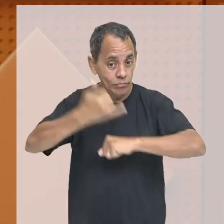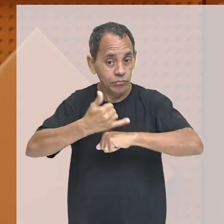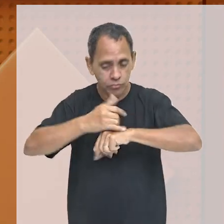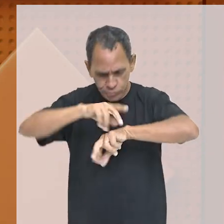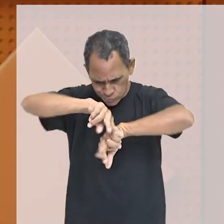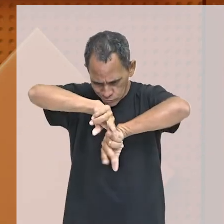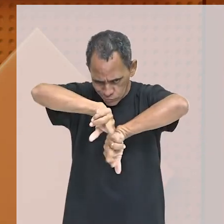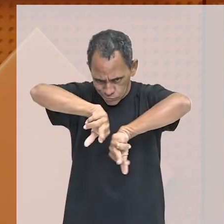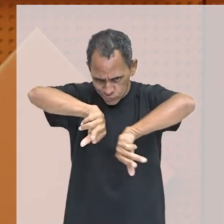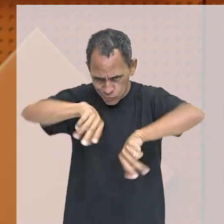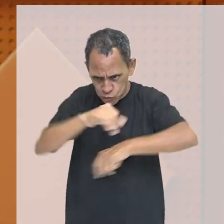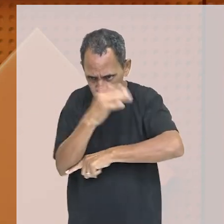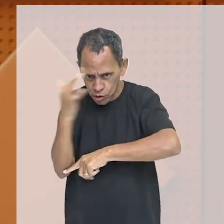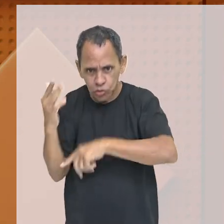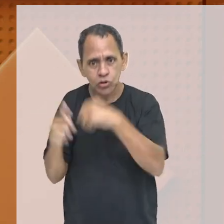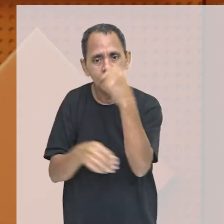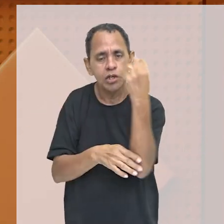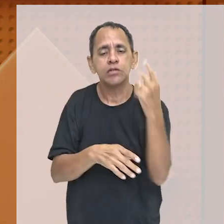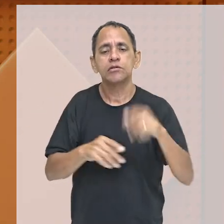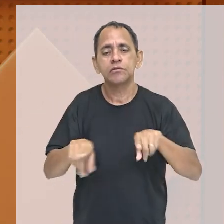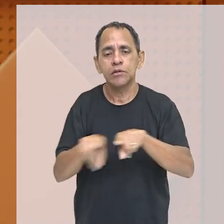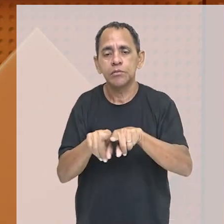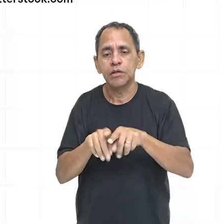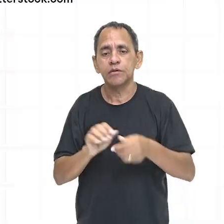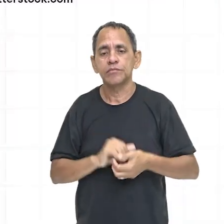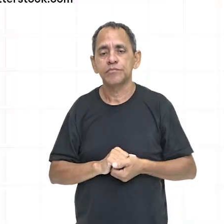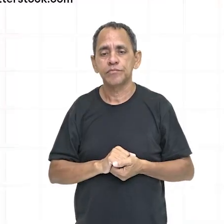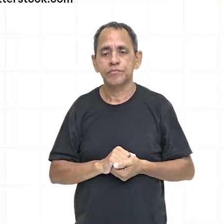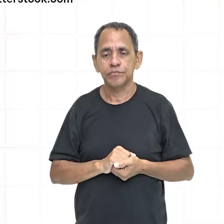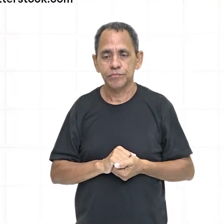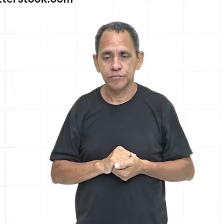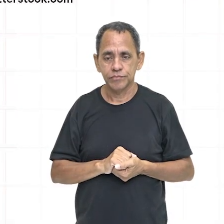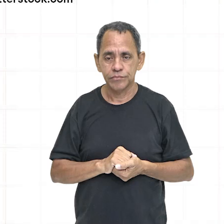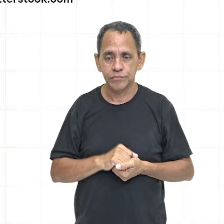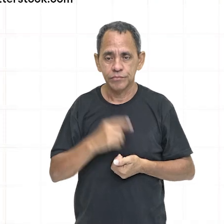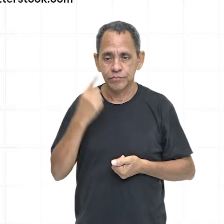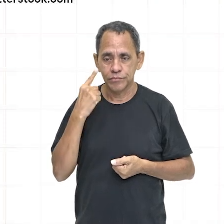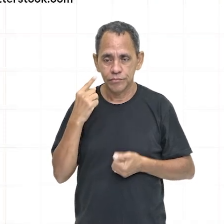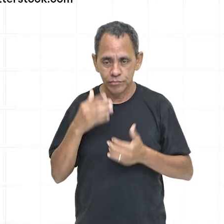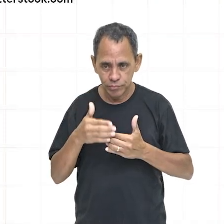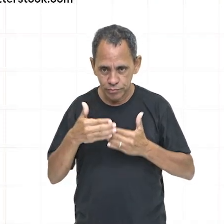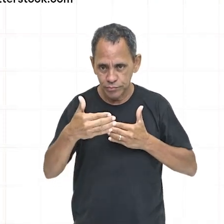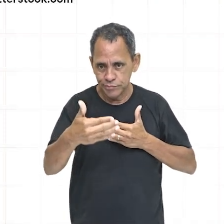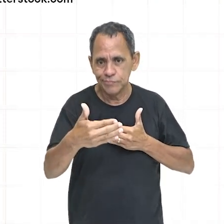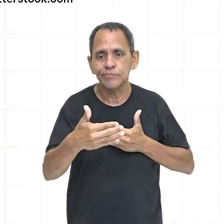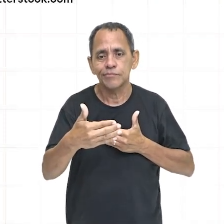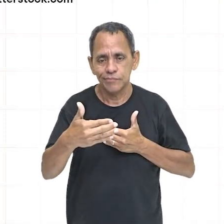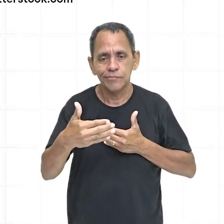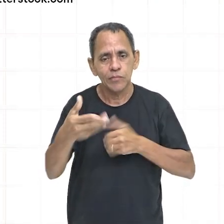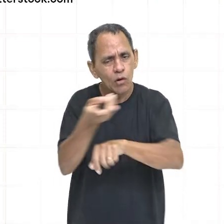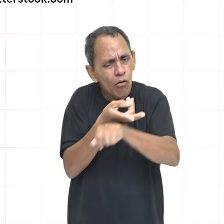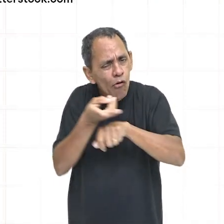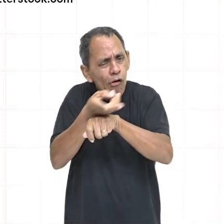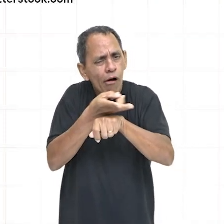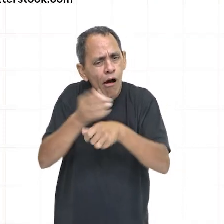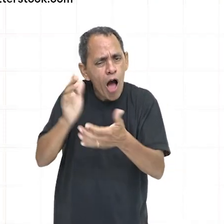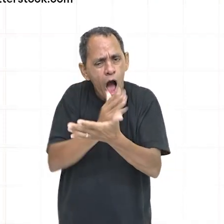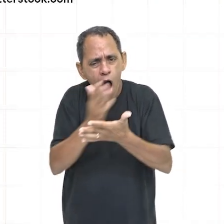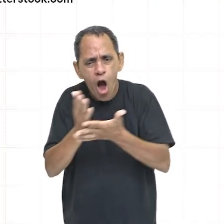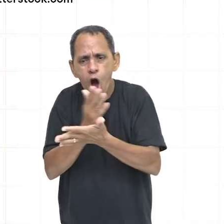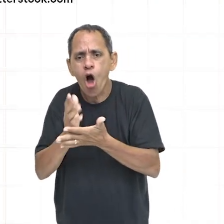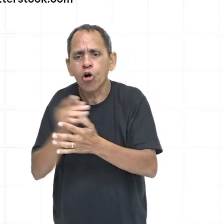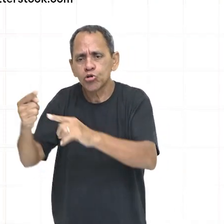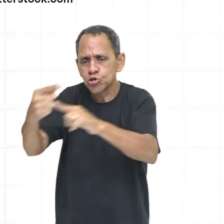retirados da natureza. Tudo bem? Vamos adiante aqui, verificar mais algumas questões que estão